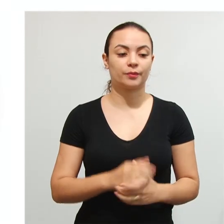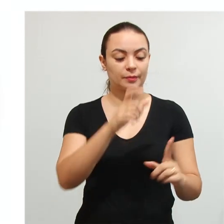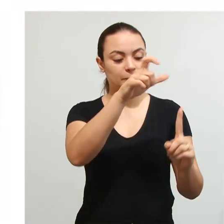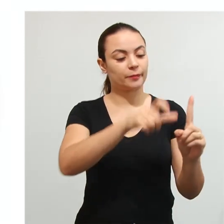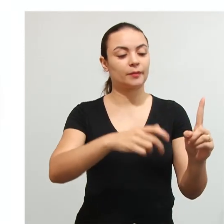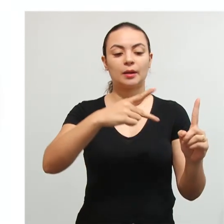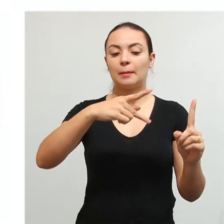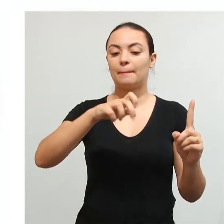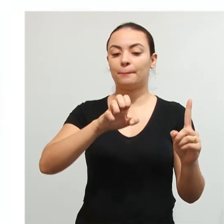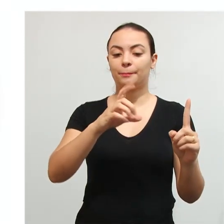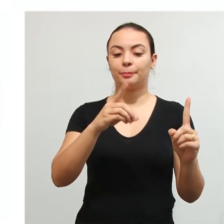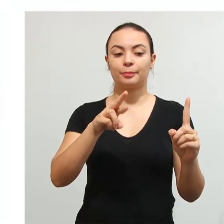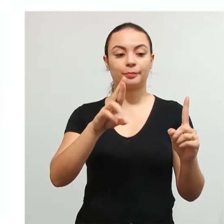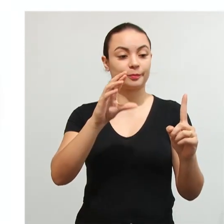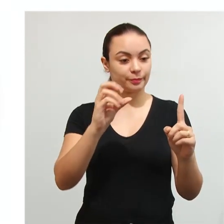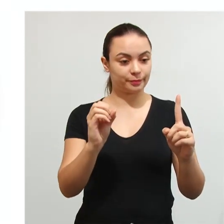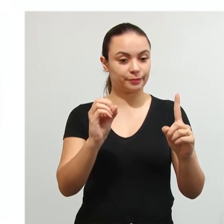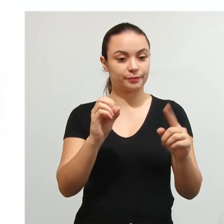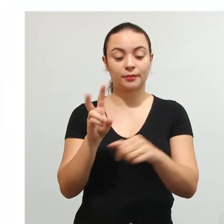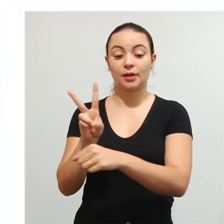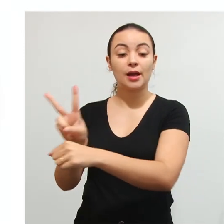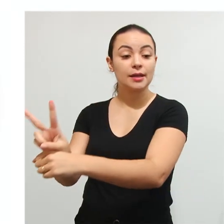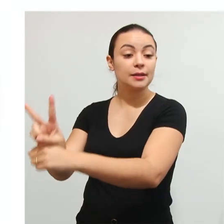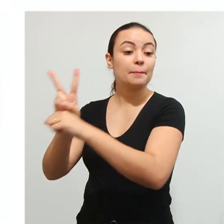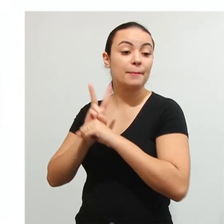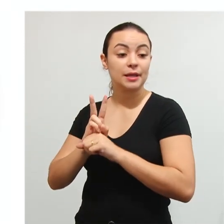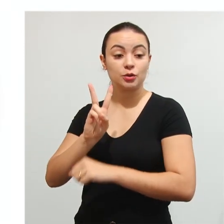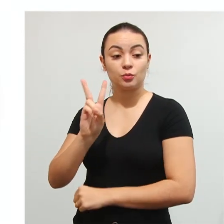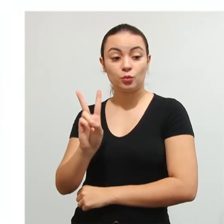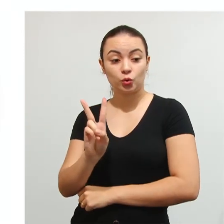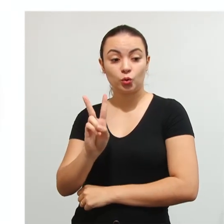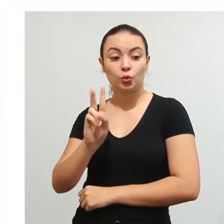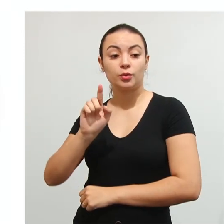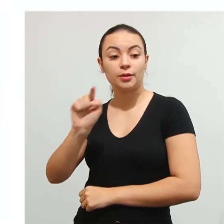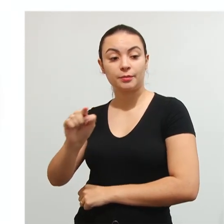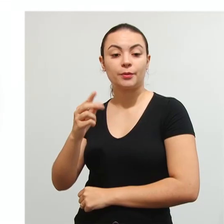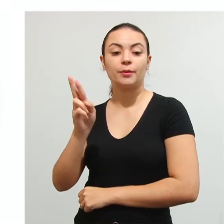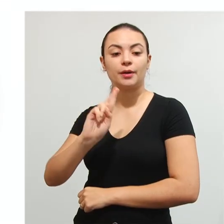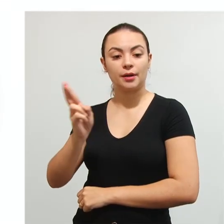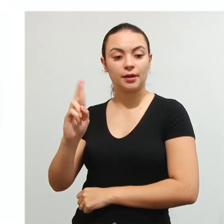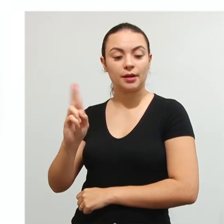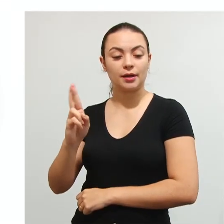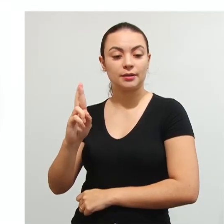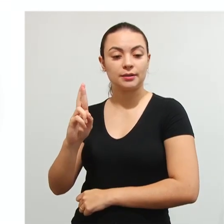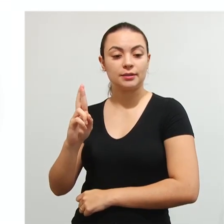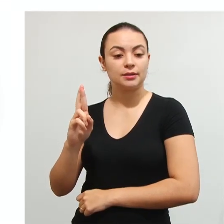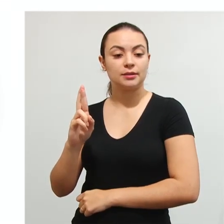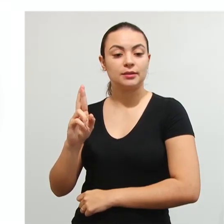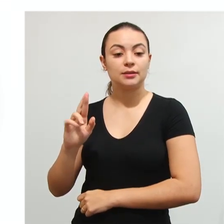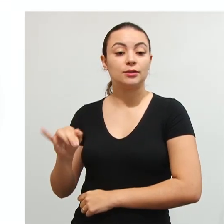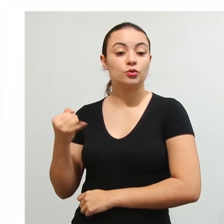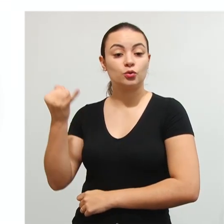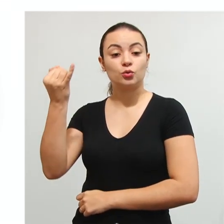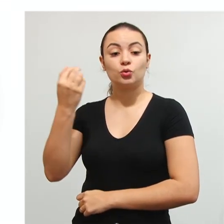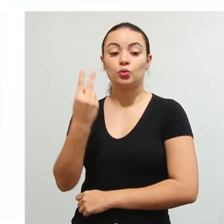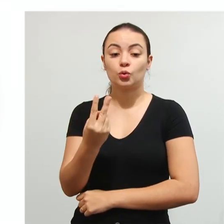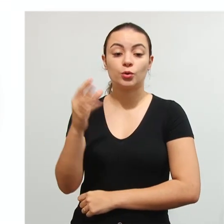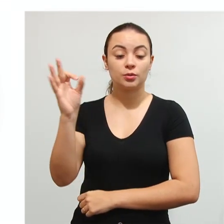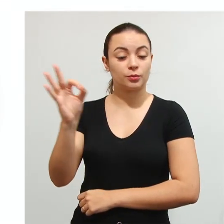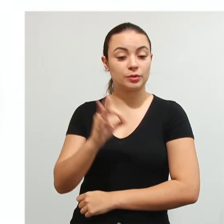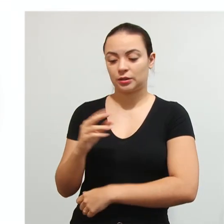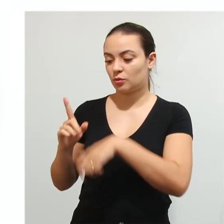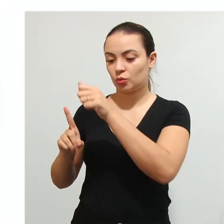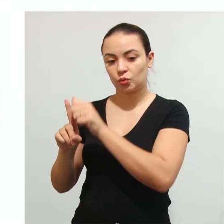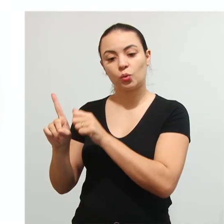no valor de r$ 2.000 com uma taxa de juros de 2% ao mês e ele vai quitar isso